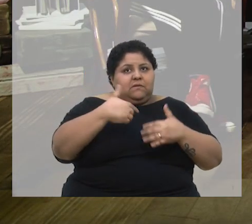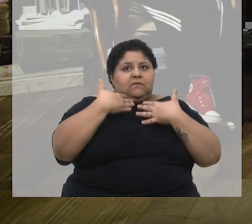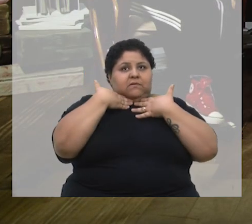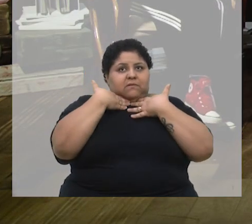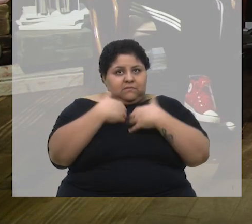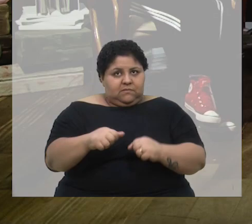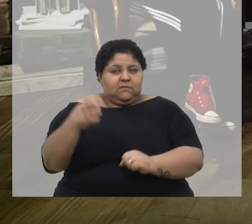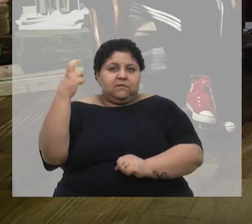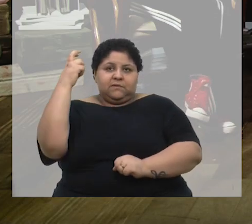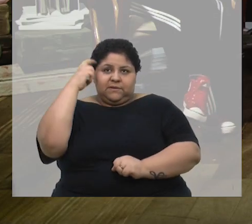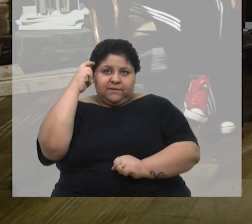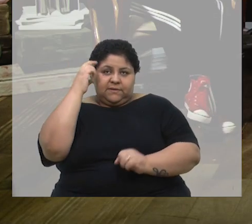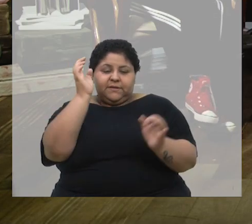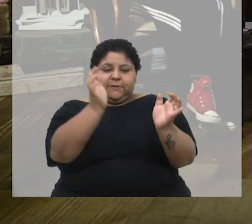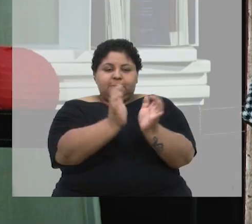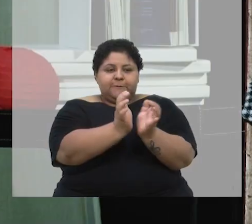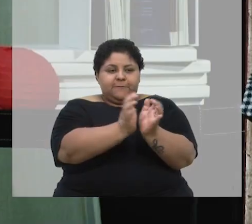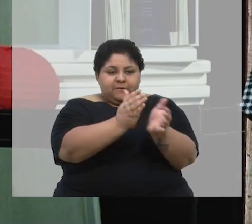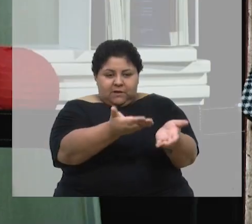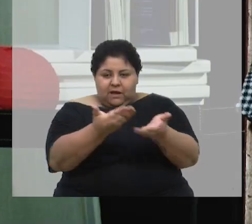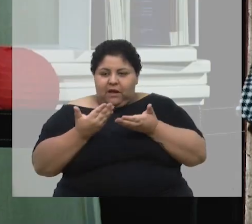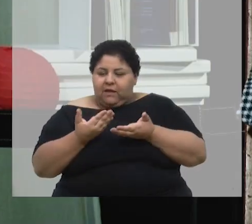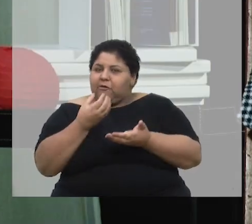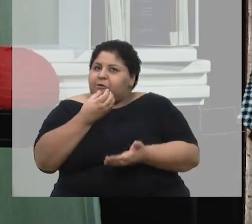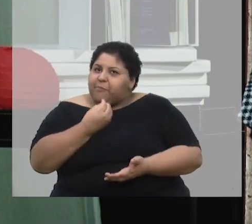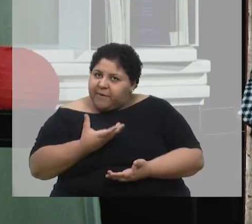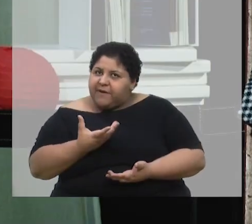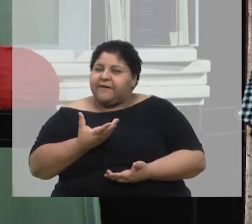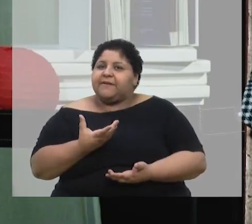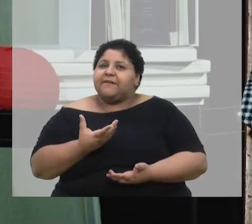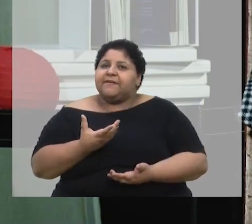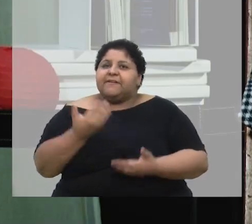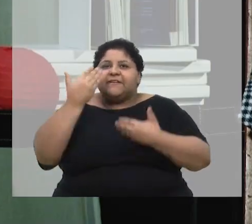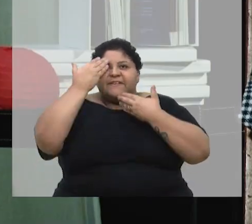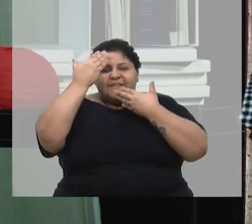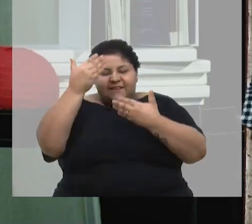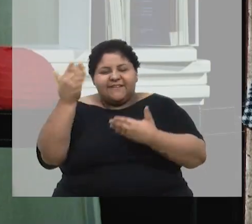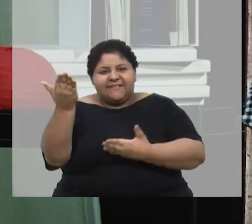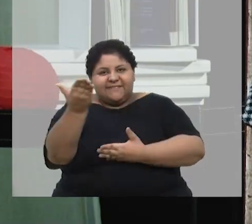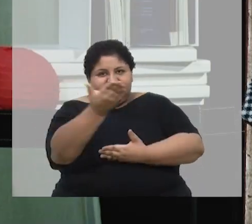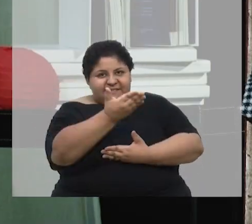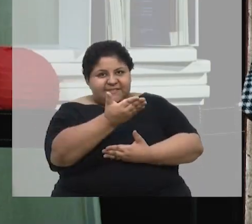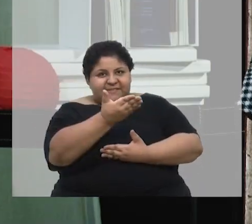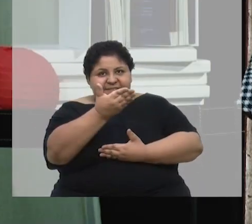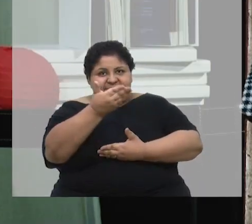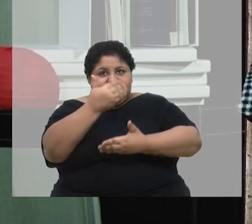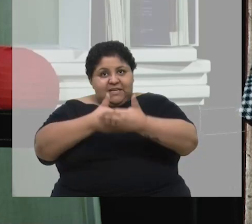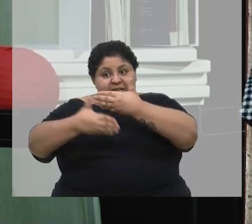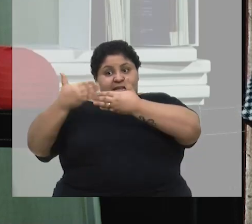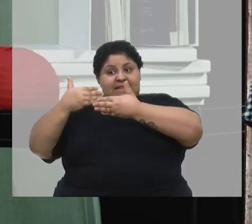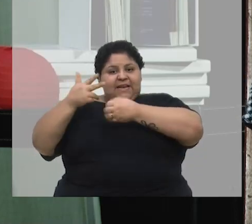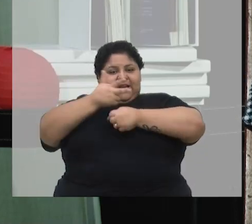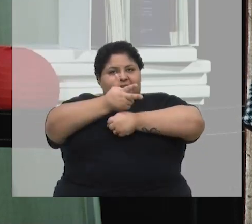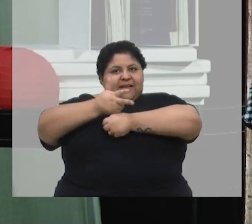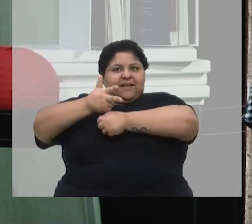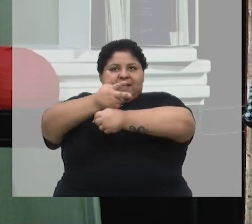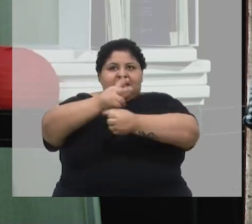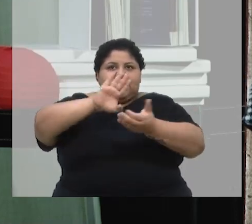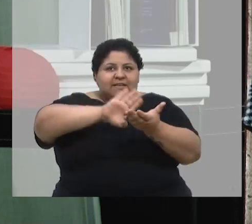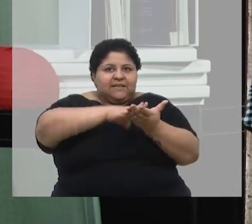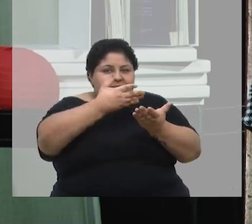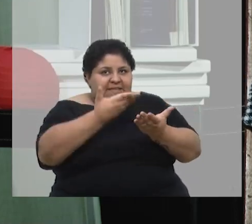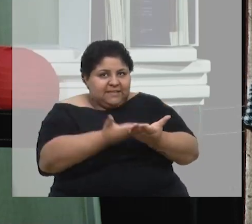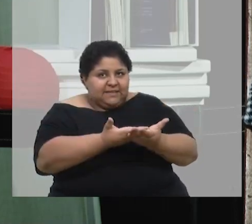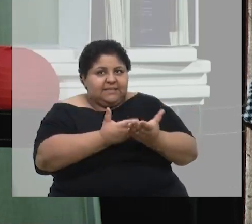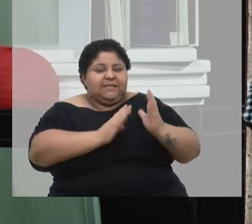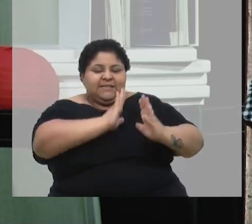nos recebeu aqui na Secretaria da Cultura, toda a equipe nos recebeu super bem aqui no Teatro Municipal Pedro Parente. E agradecer o pessoal também que está aí atrás